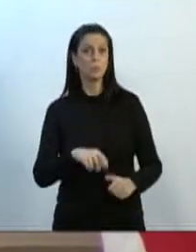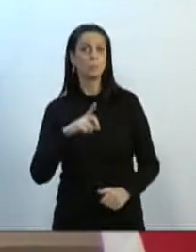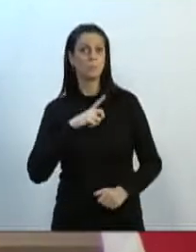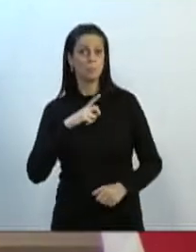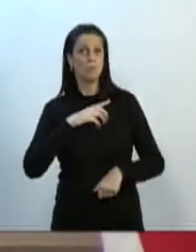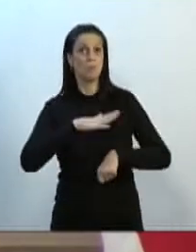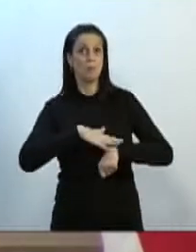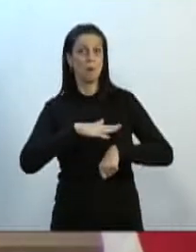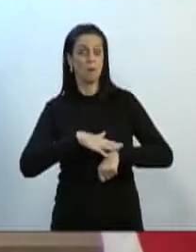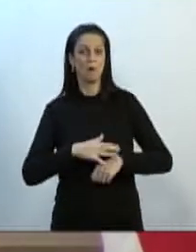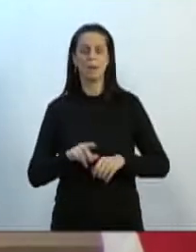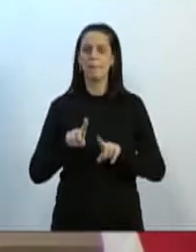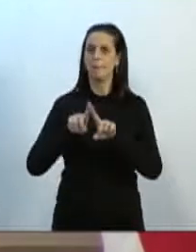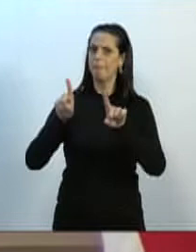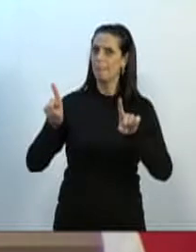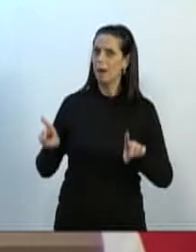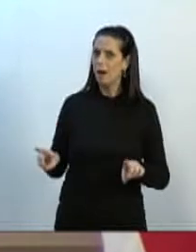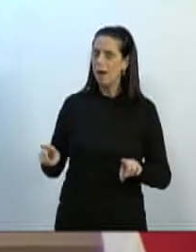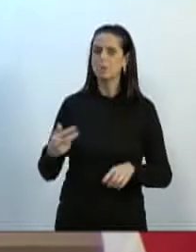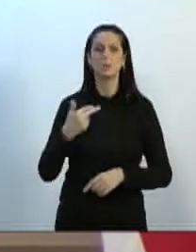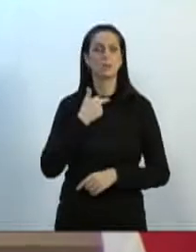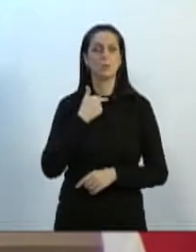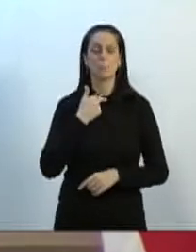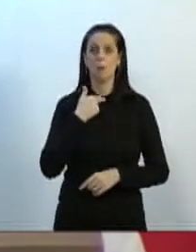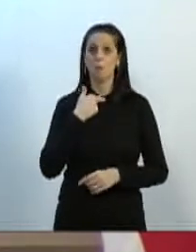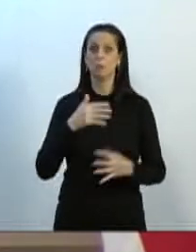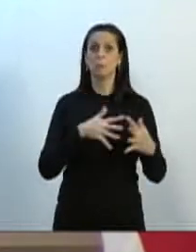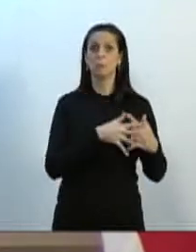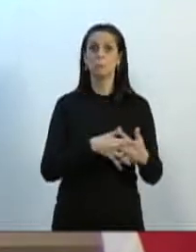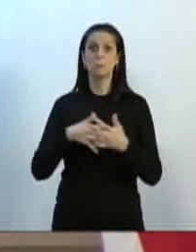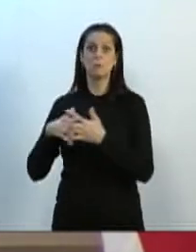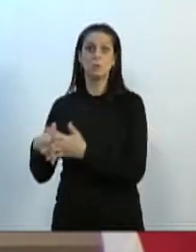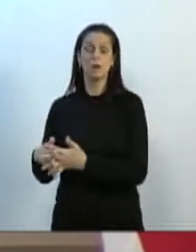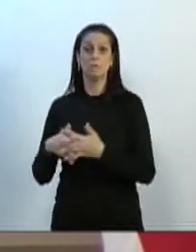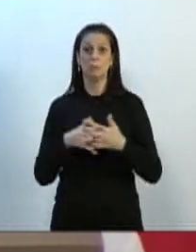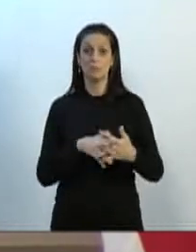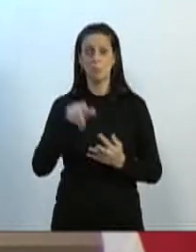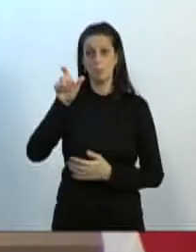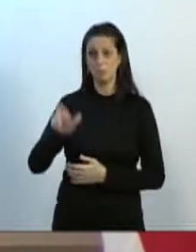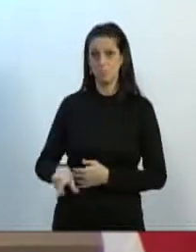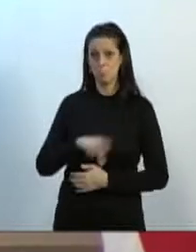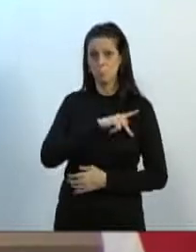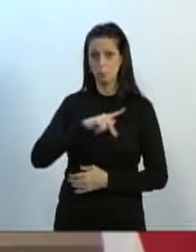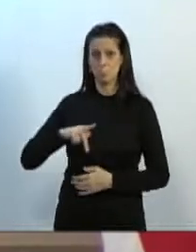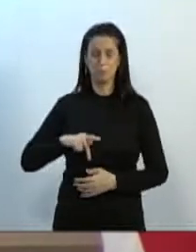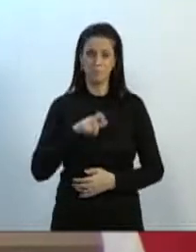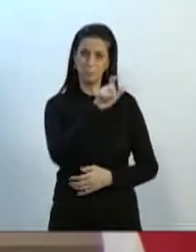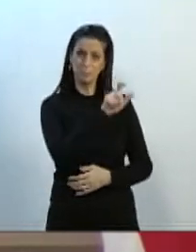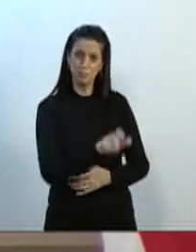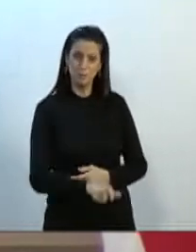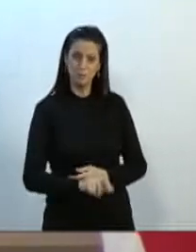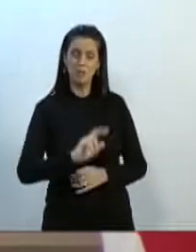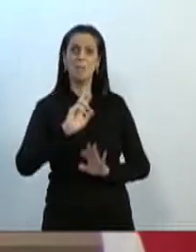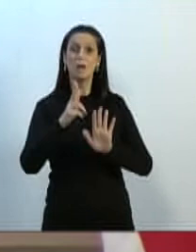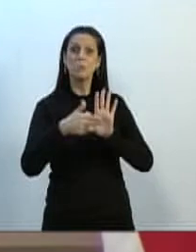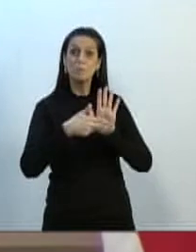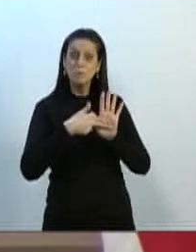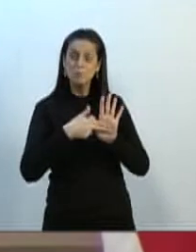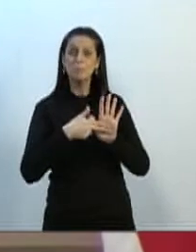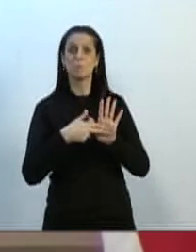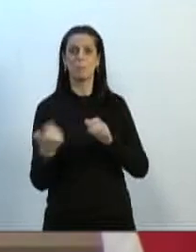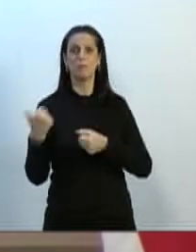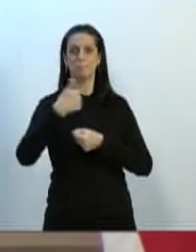hora. Mas não podemos confundir o papel de um agente público com o indivíduo que assume esse cargo. A